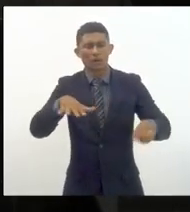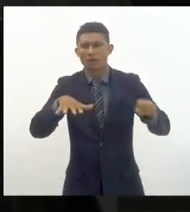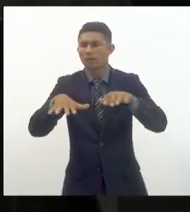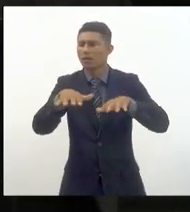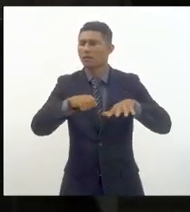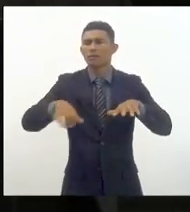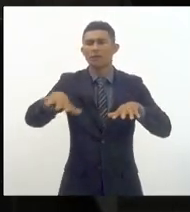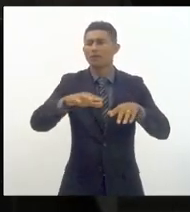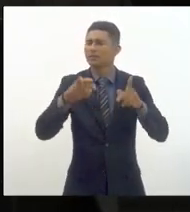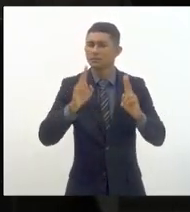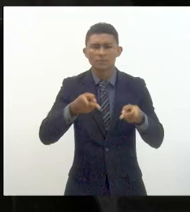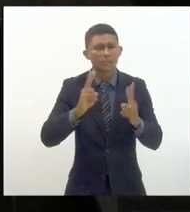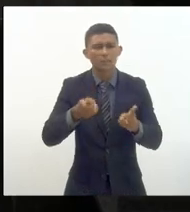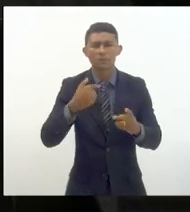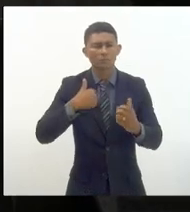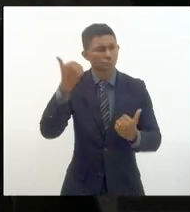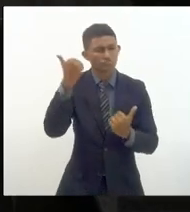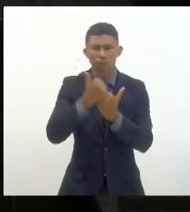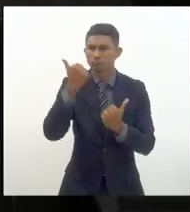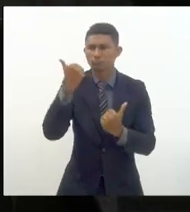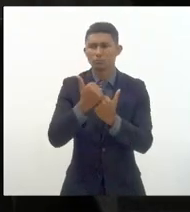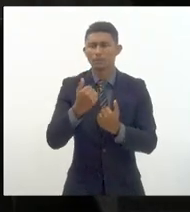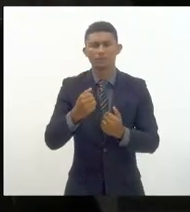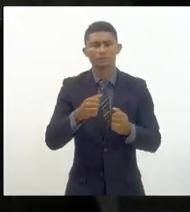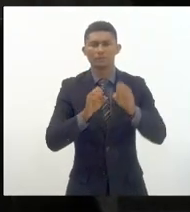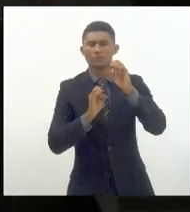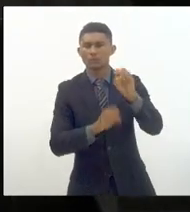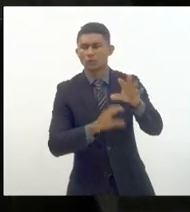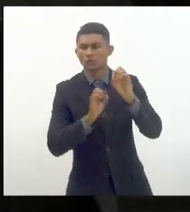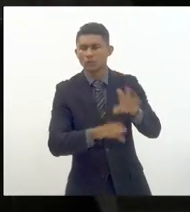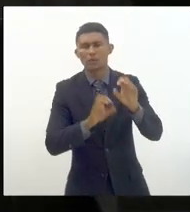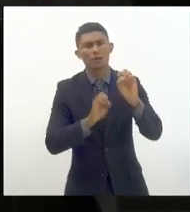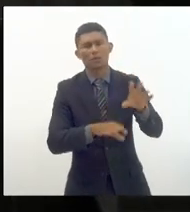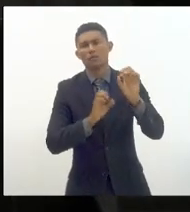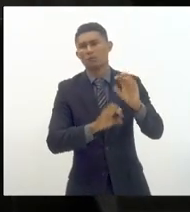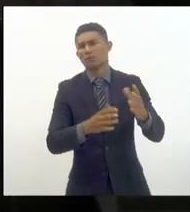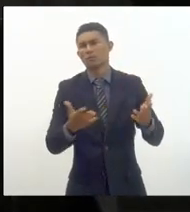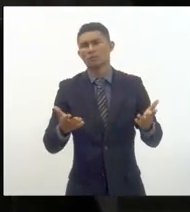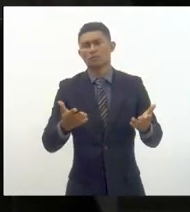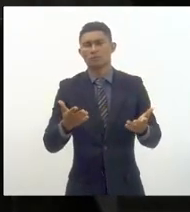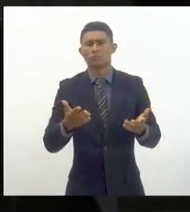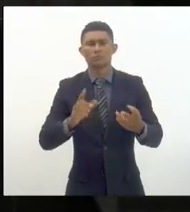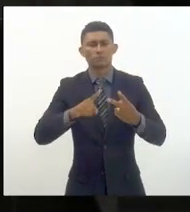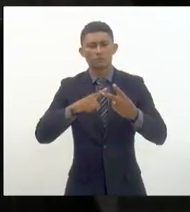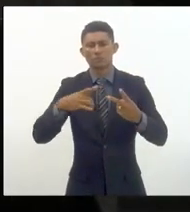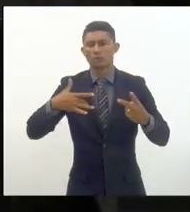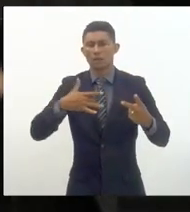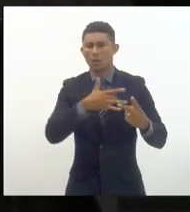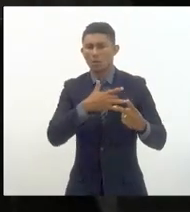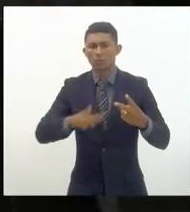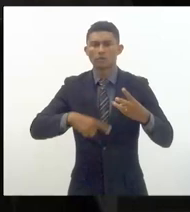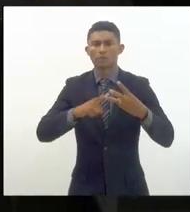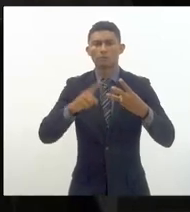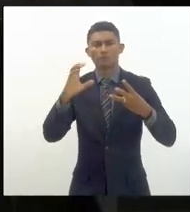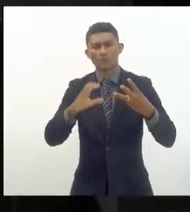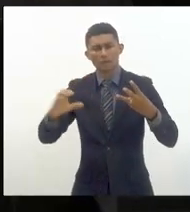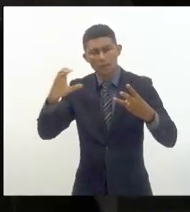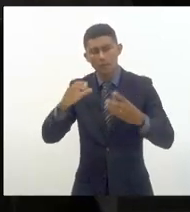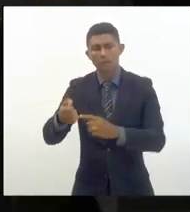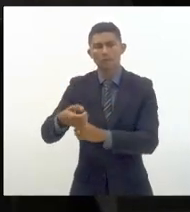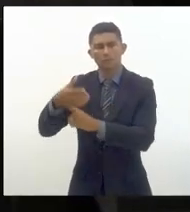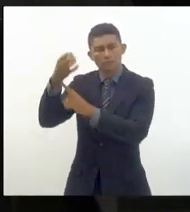participar tipo de todos os debates sejam da educação pauta prioritária da minha vida sejam da Saúde da Ciência e Tecnologia